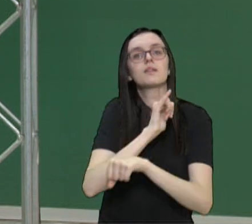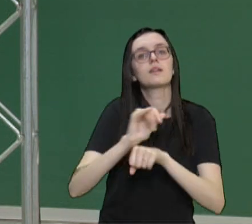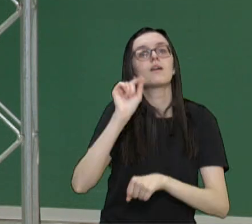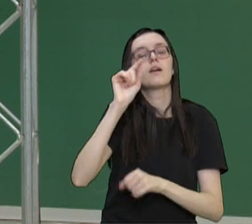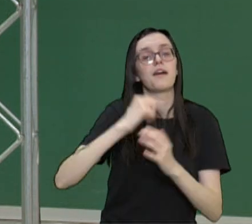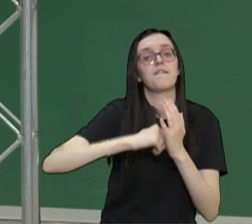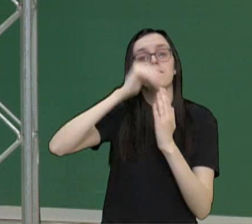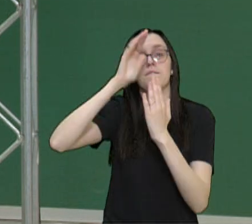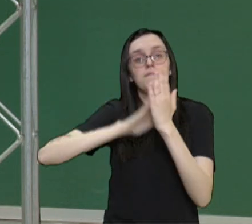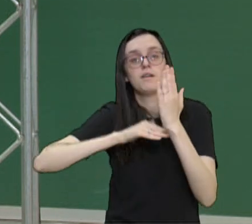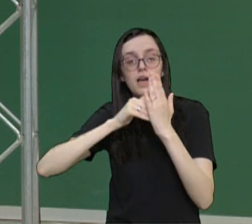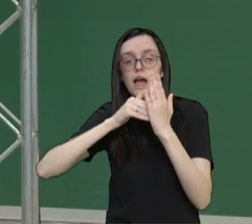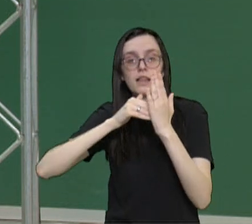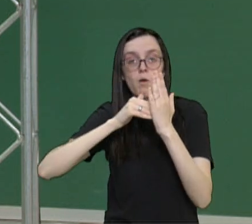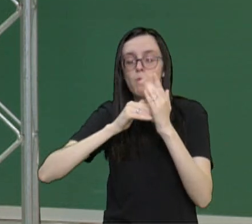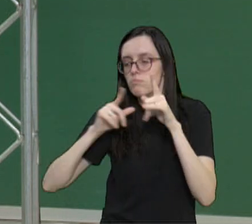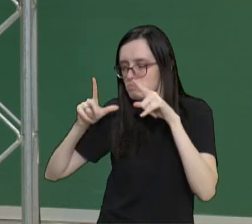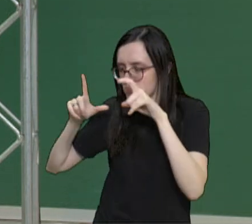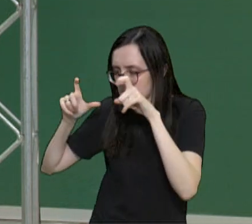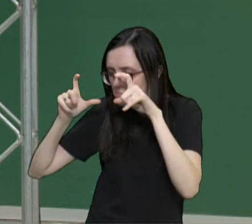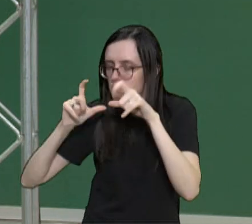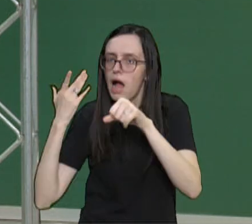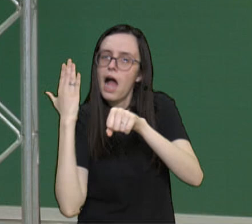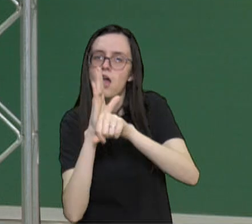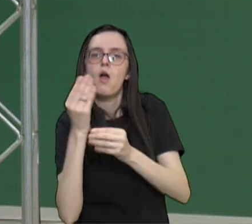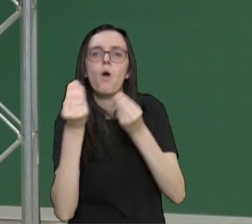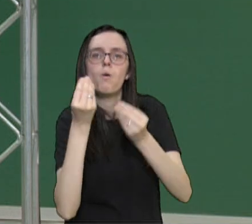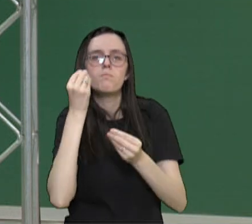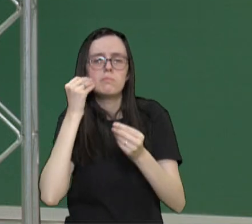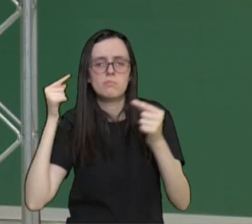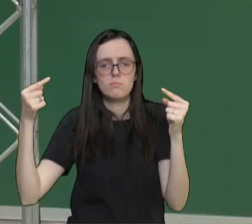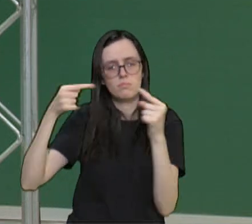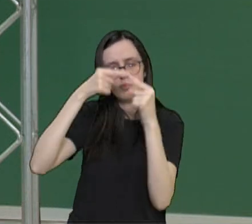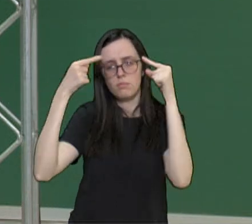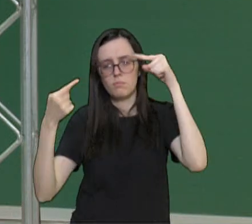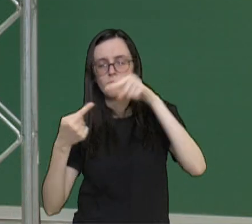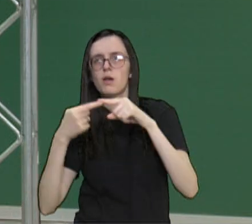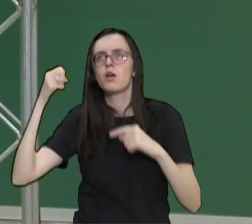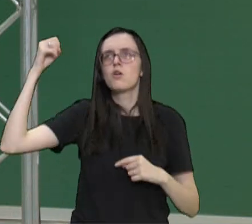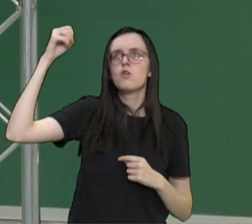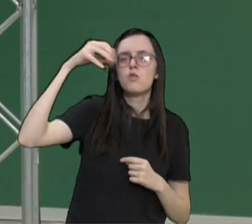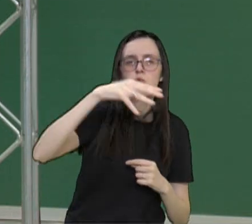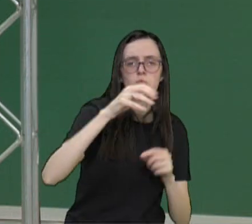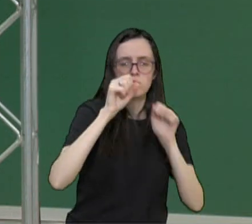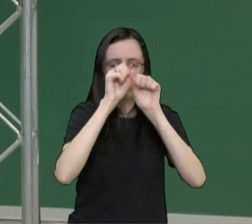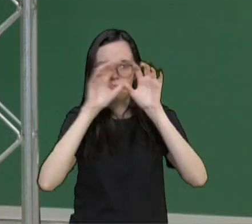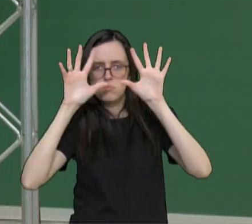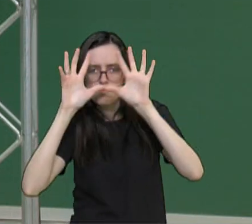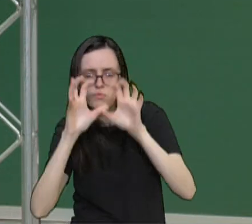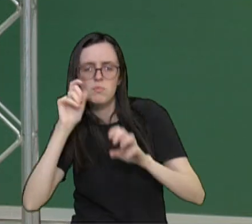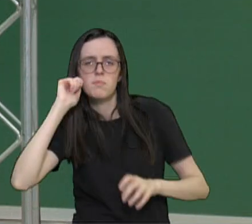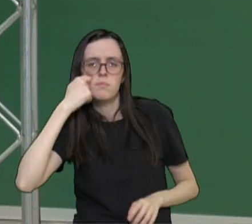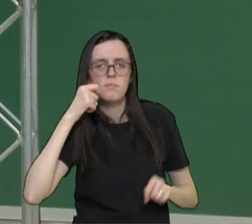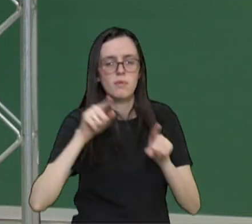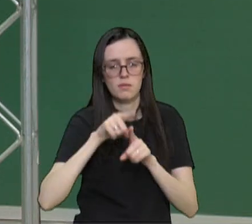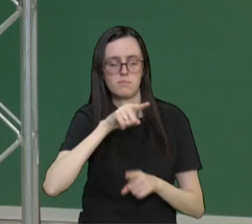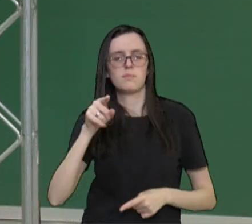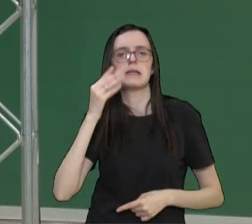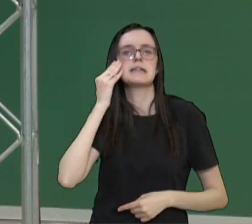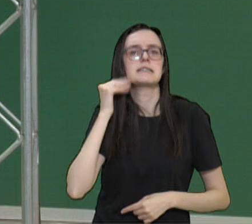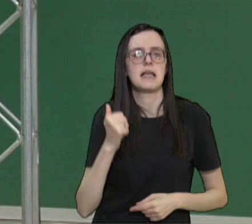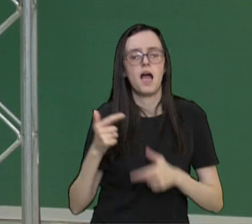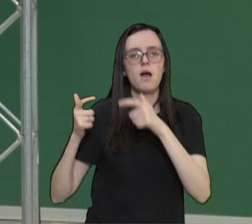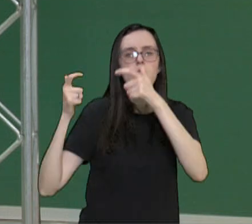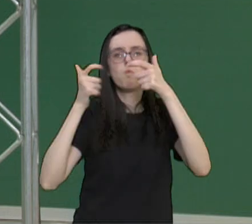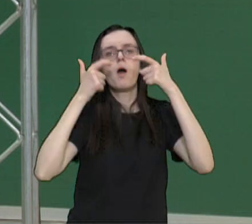fotografia para ajudar nessa ideia de contraste de luz e sombra, porque eles são exímios observadores da natureza, da posição